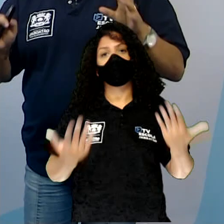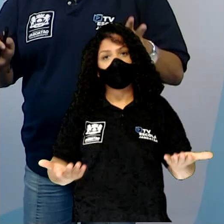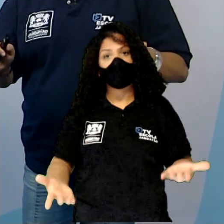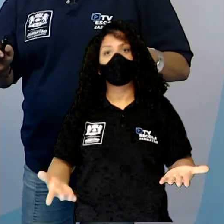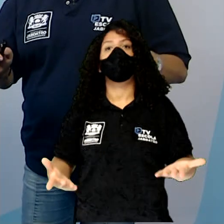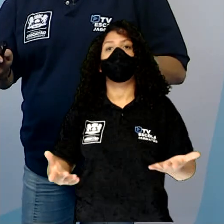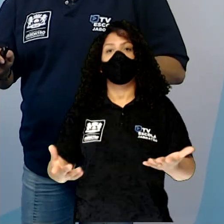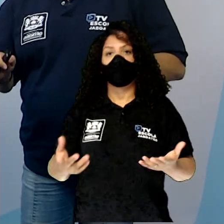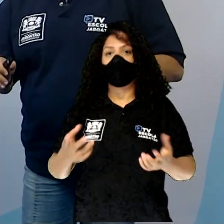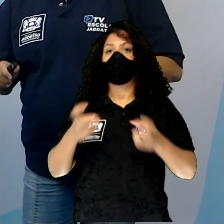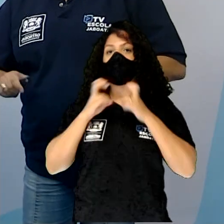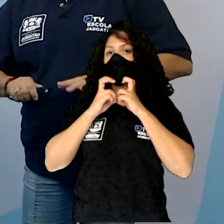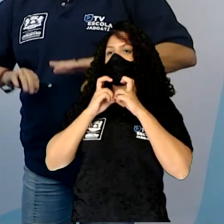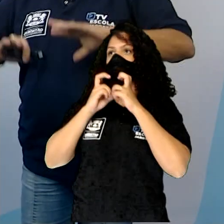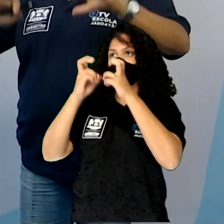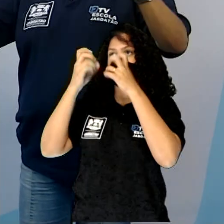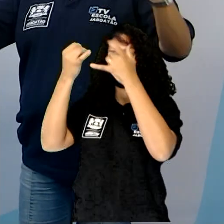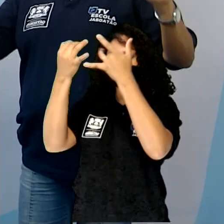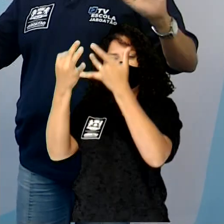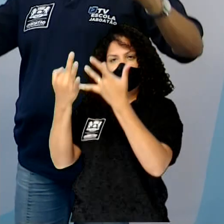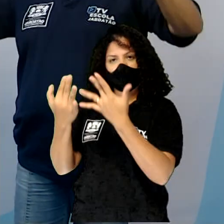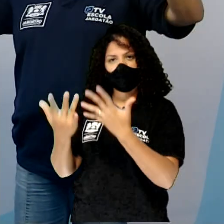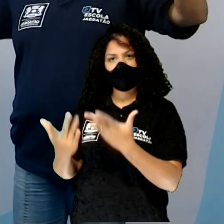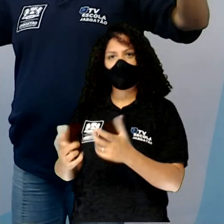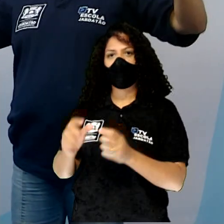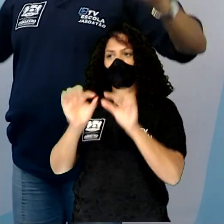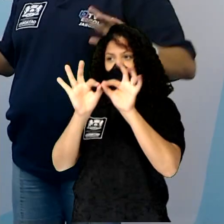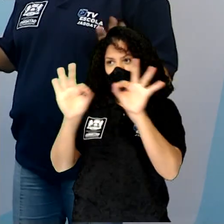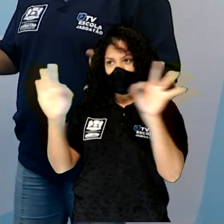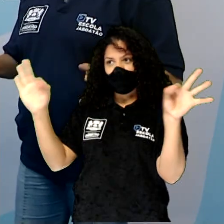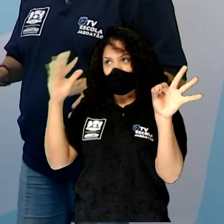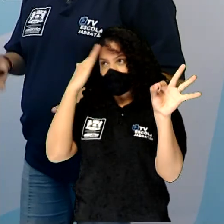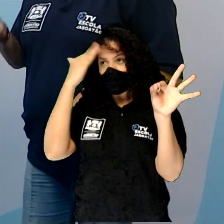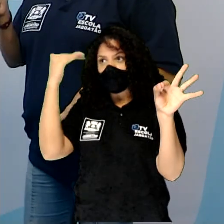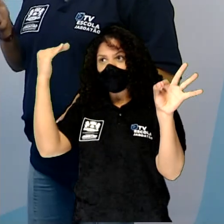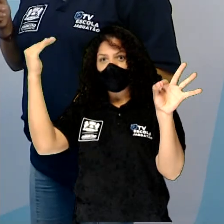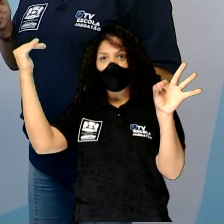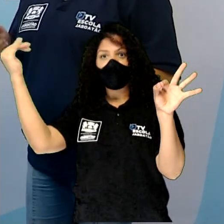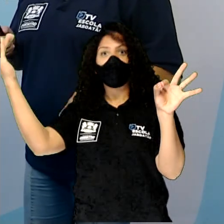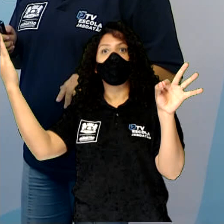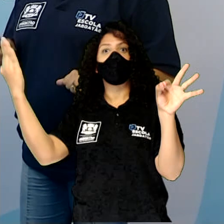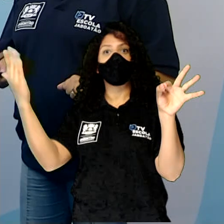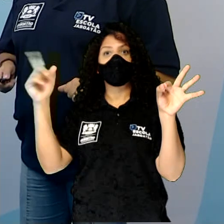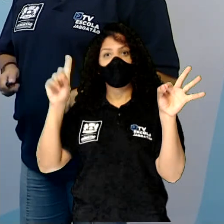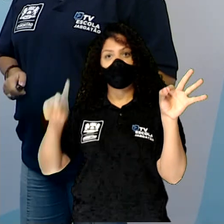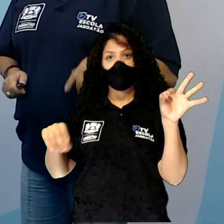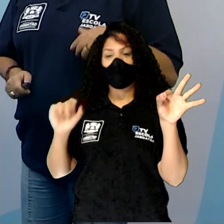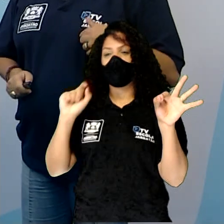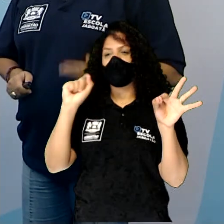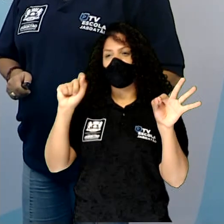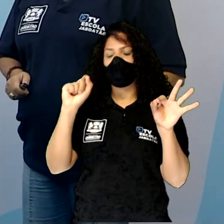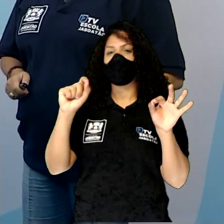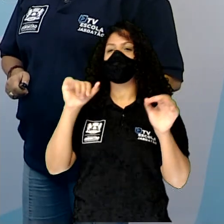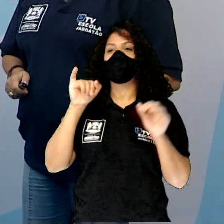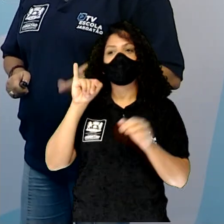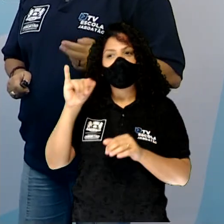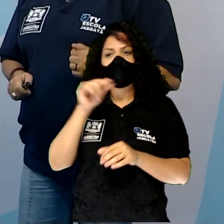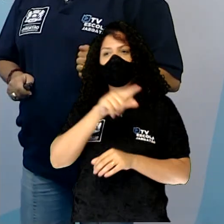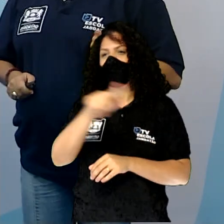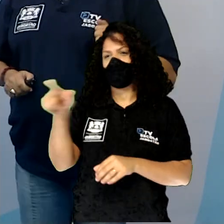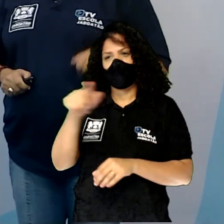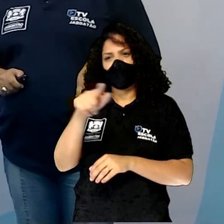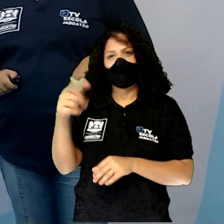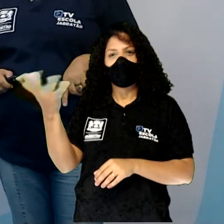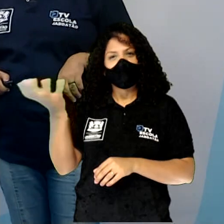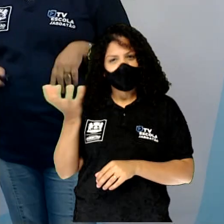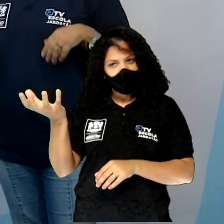que já é bem famosa, que há um pouquinho também assim, né, de ei, estou aqui, se é para o bem de todos e felicidade geral